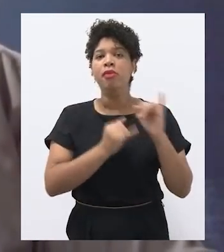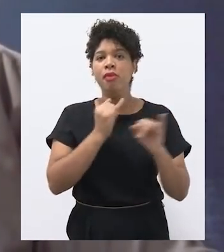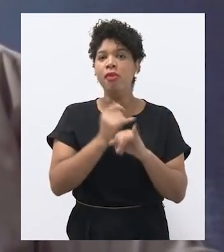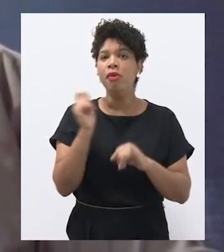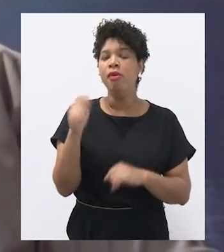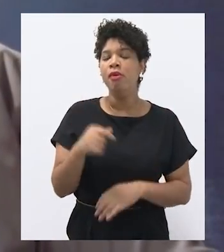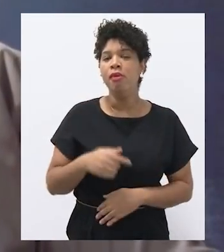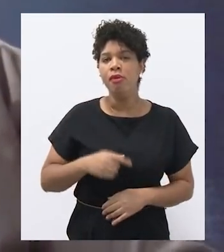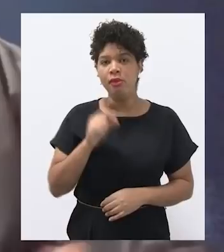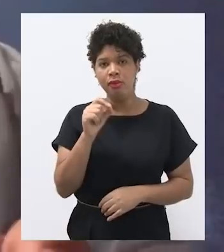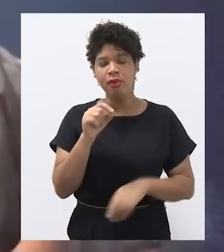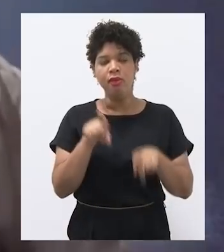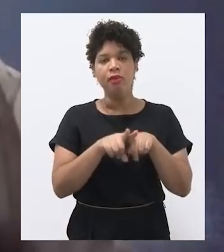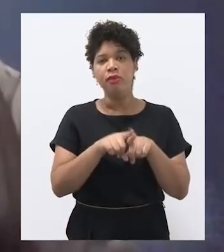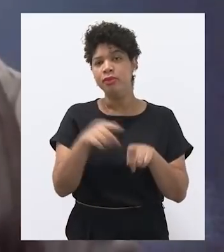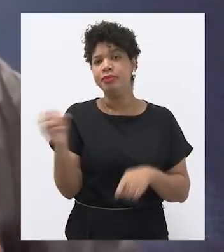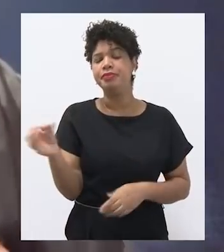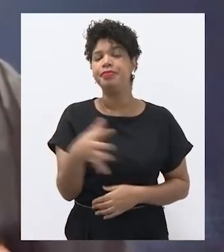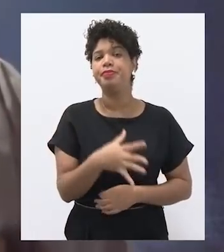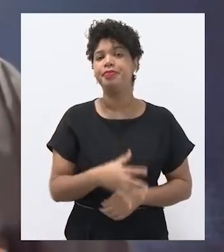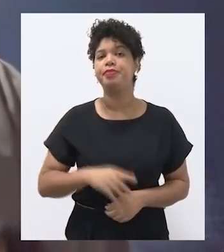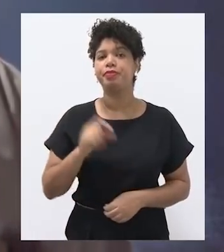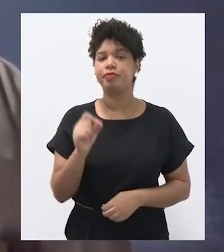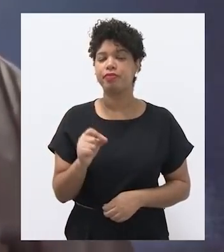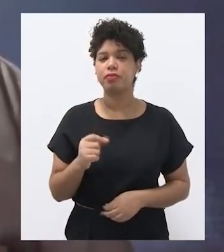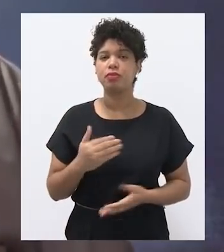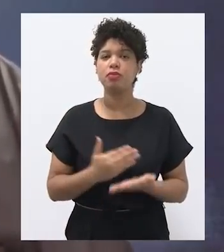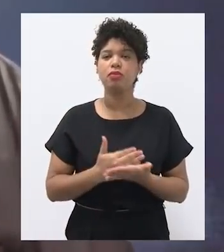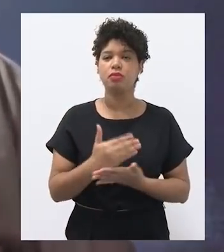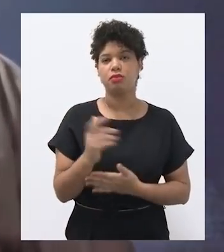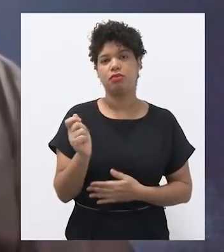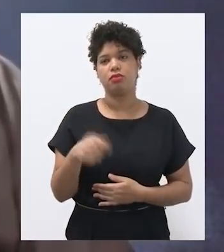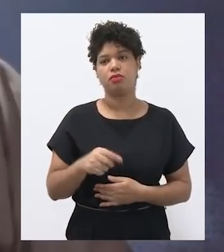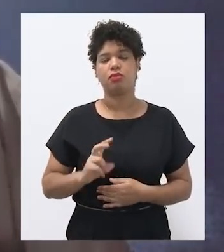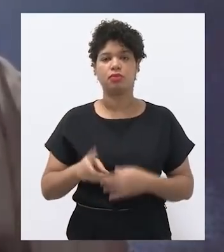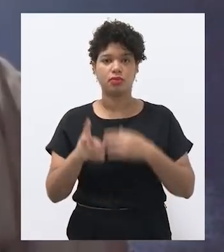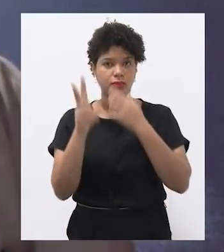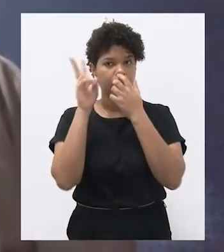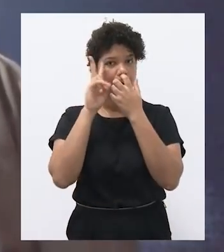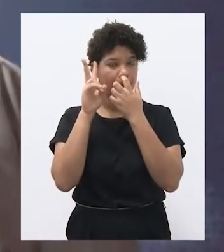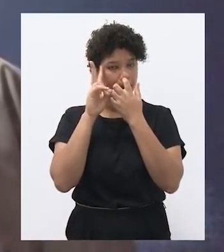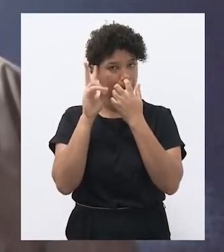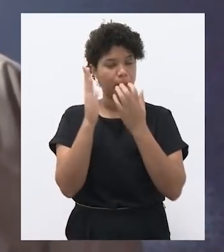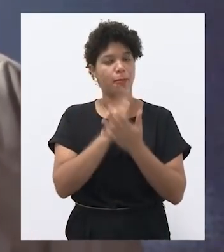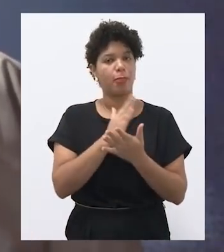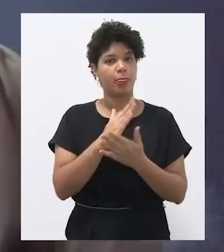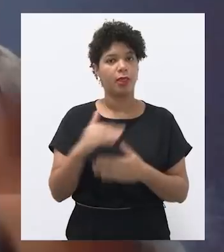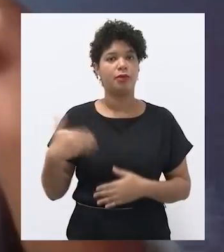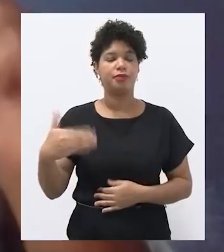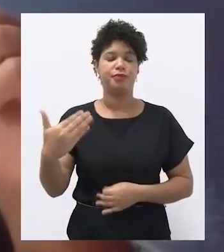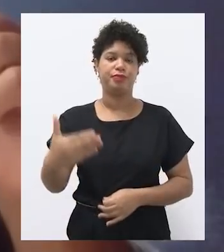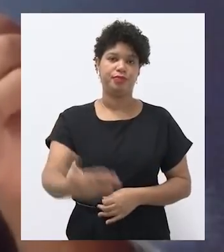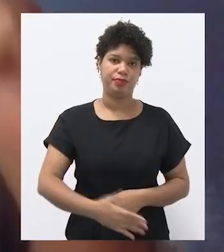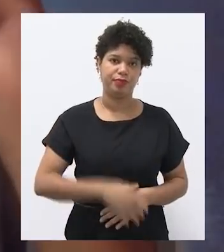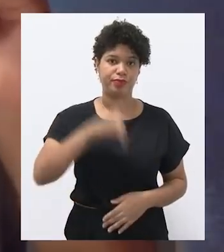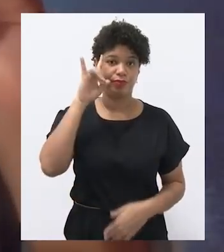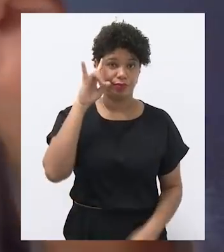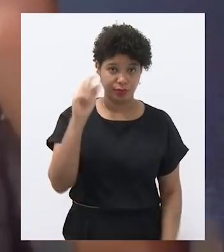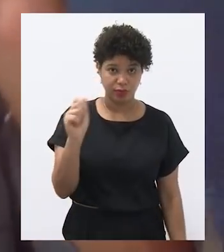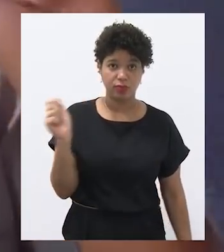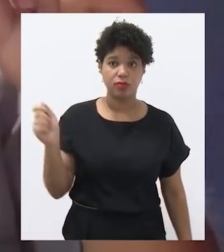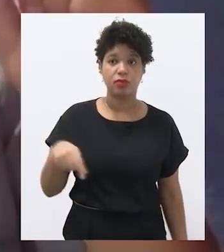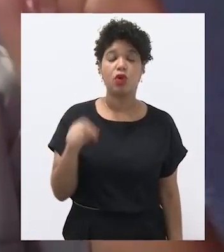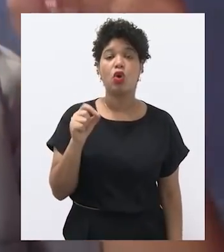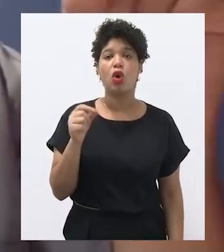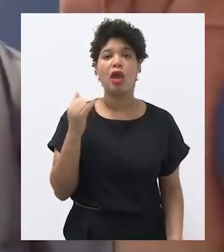notícias. E eles passaram a atualizar, a dar um prosseguimento àquelas histórias ao longo do dia. E aí isso criou a informação em